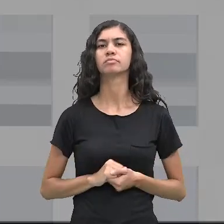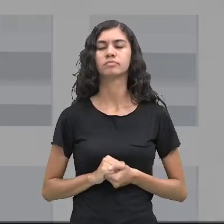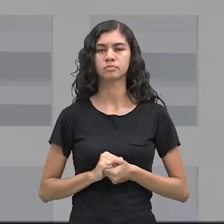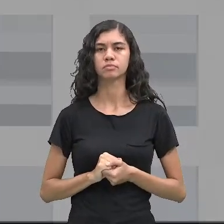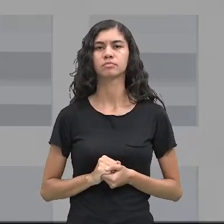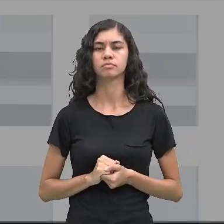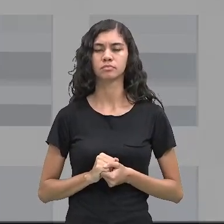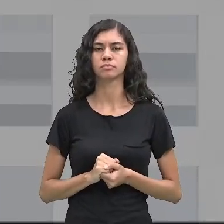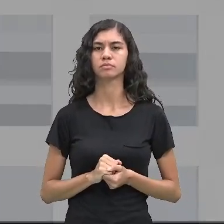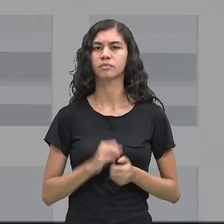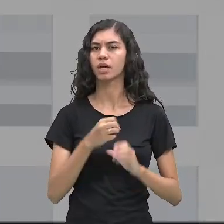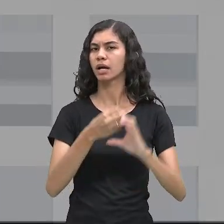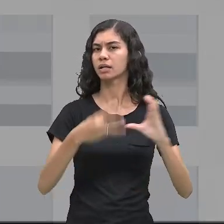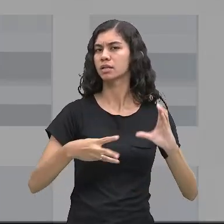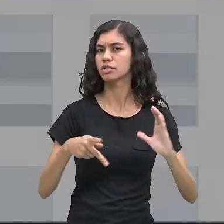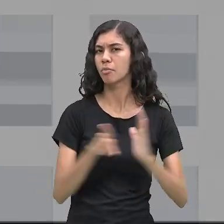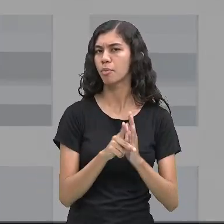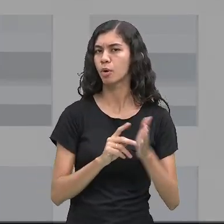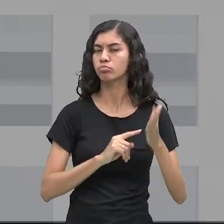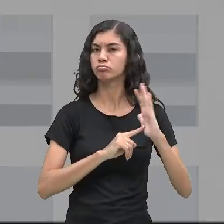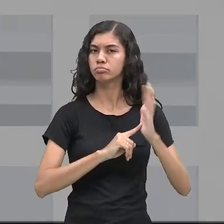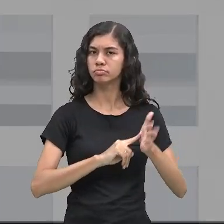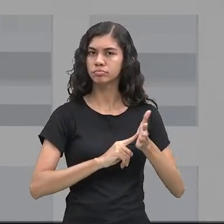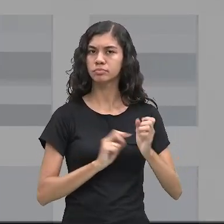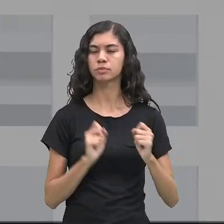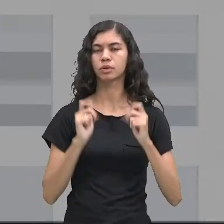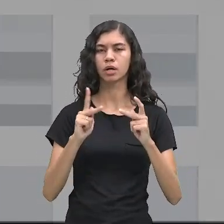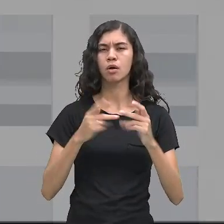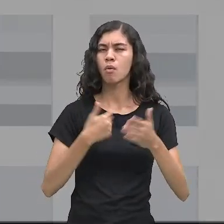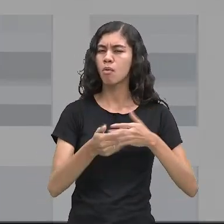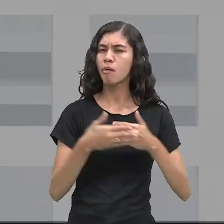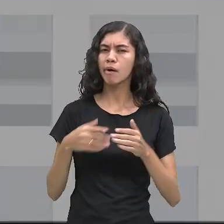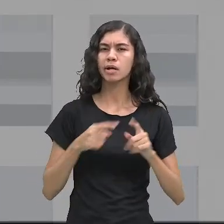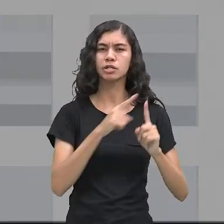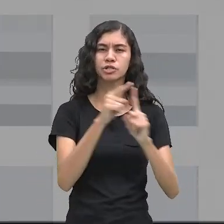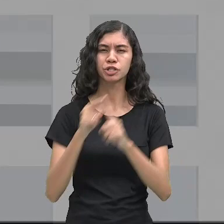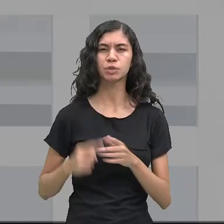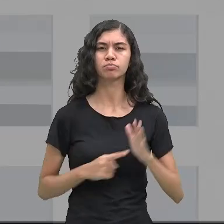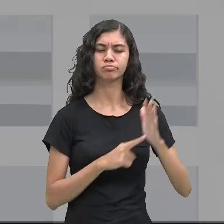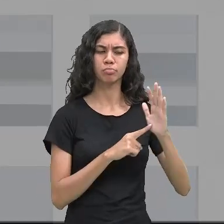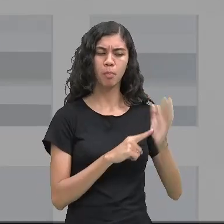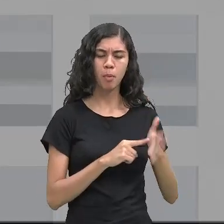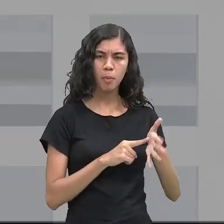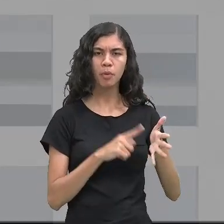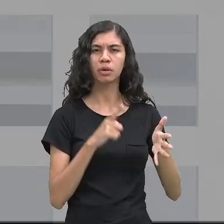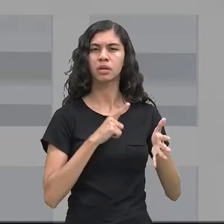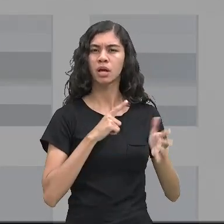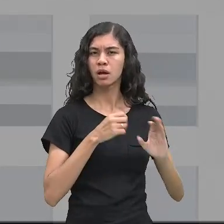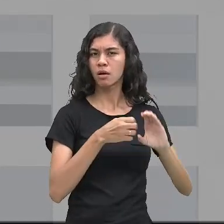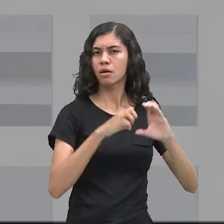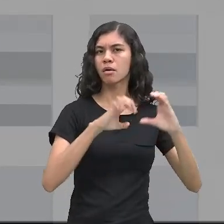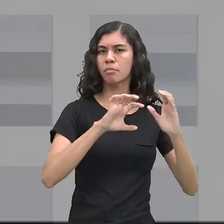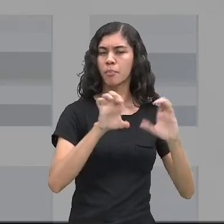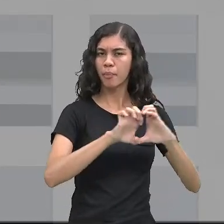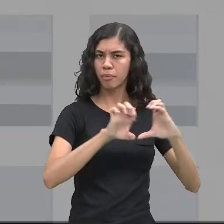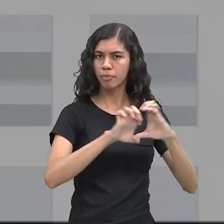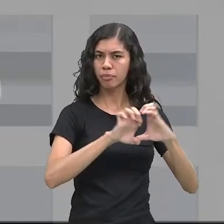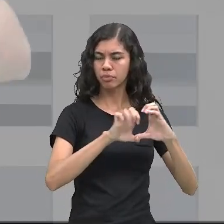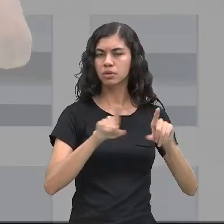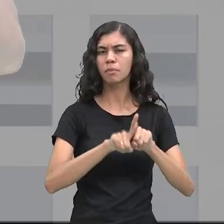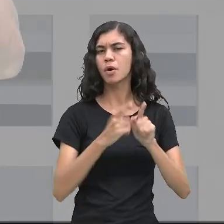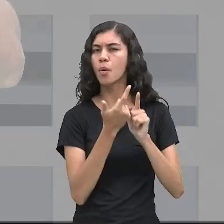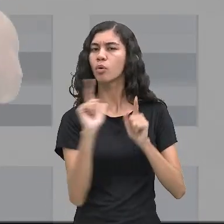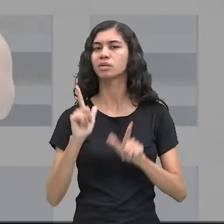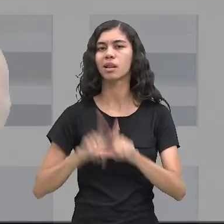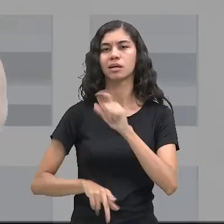constante característica do gerador, tá certo? Todo gerador vai ter força eletromotriz e vai ter outra letrinha. Então, veja só, para a gente